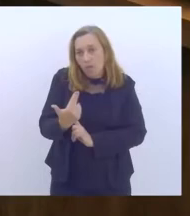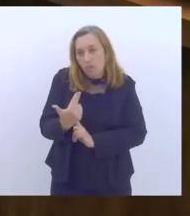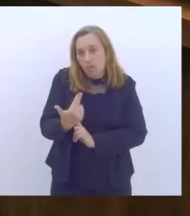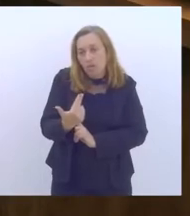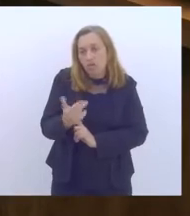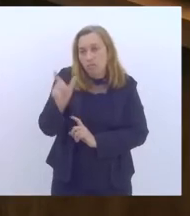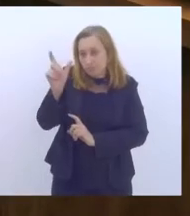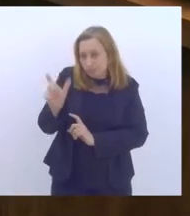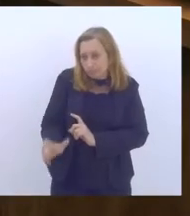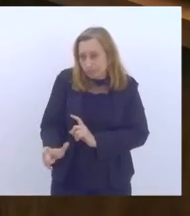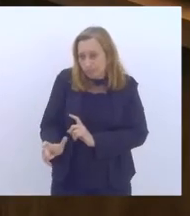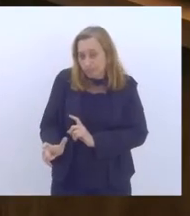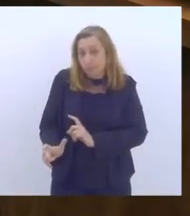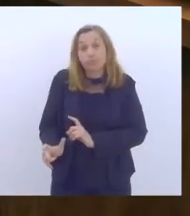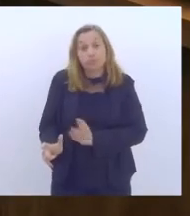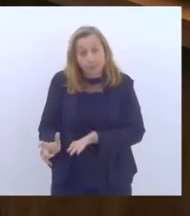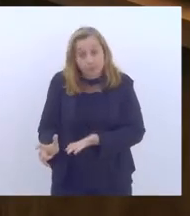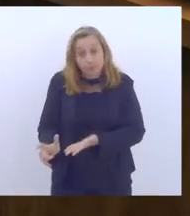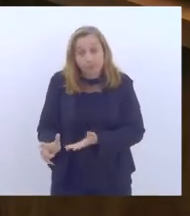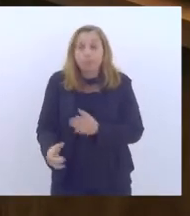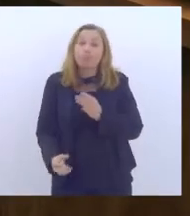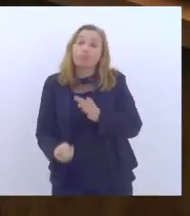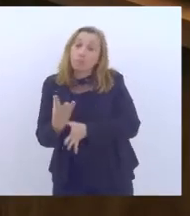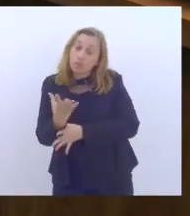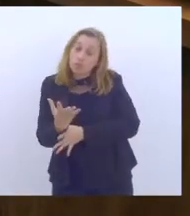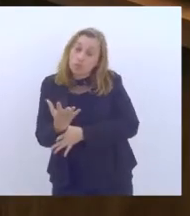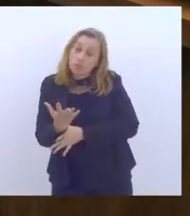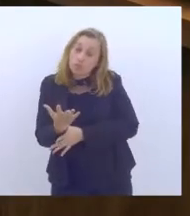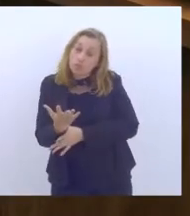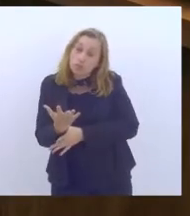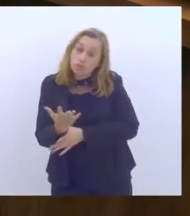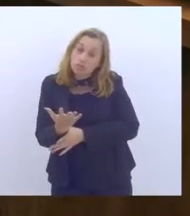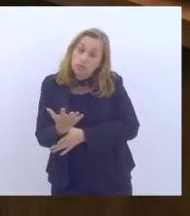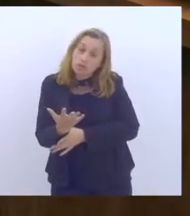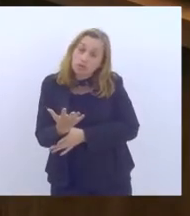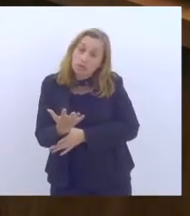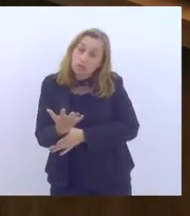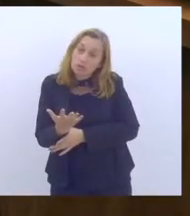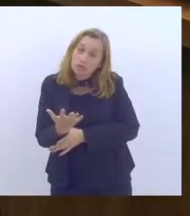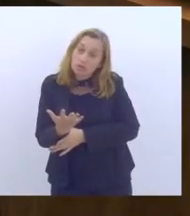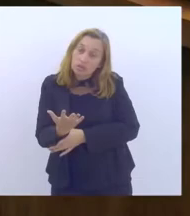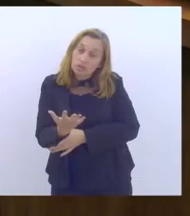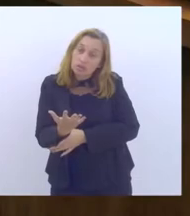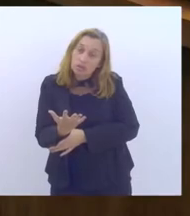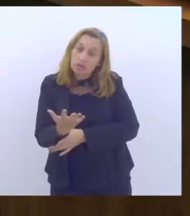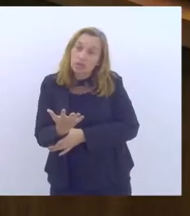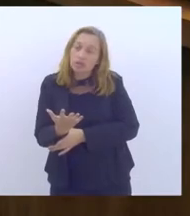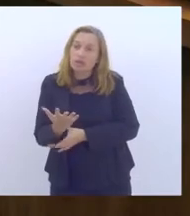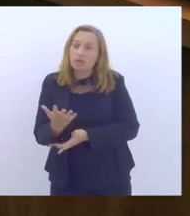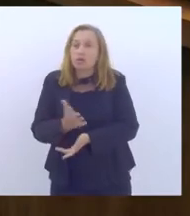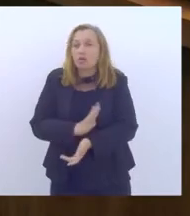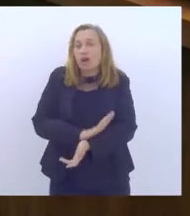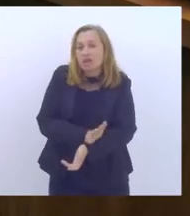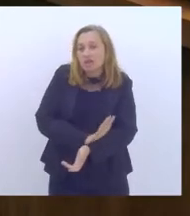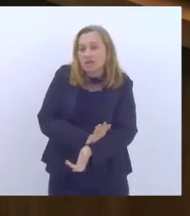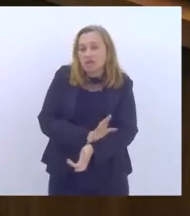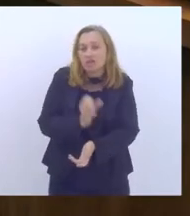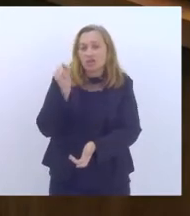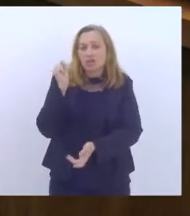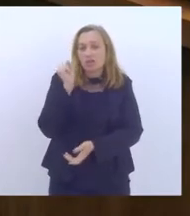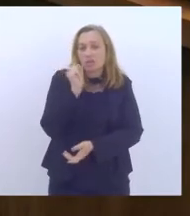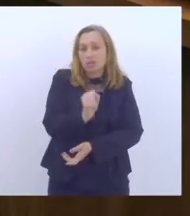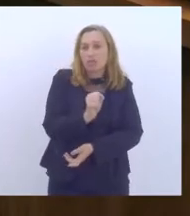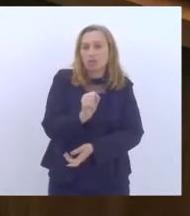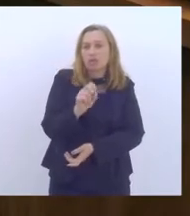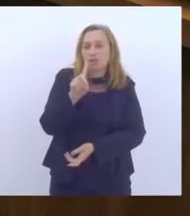a pessoas como essa produzirem uma tragédia como a execução sumária de Durval